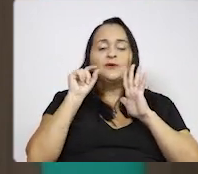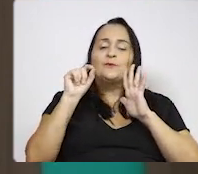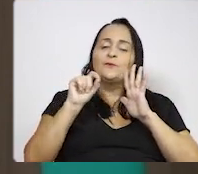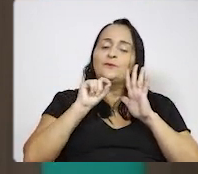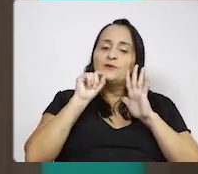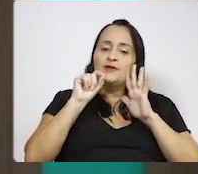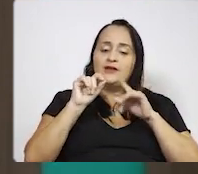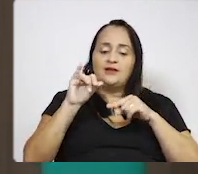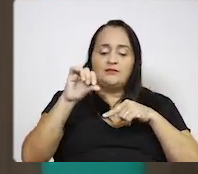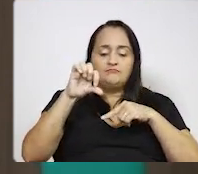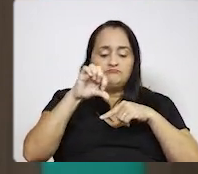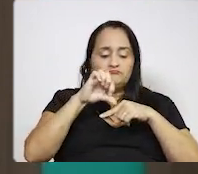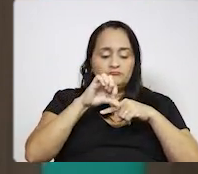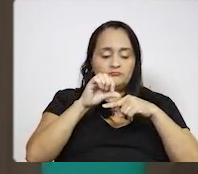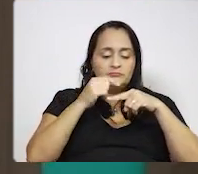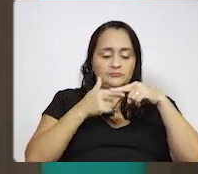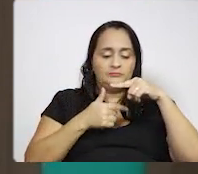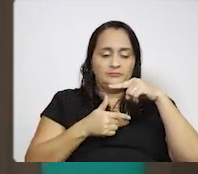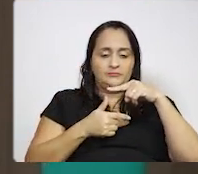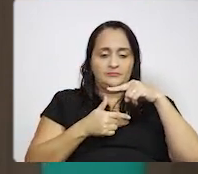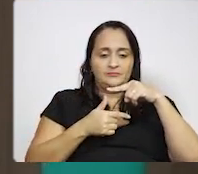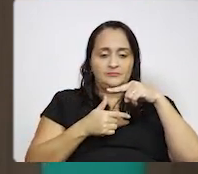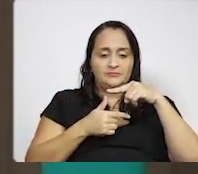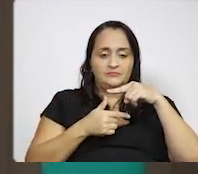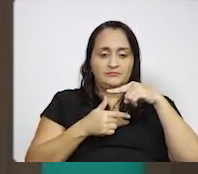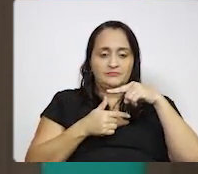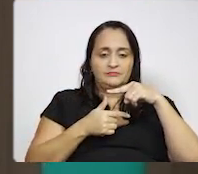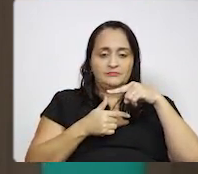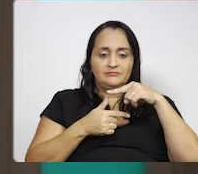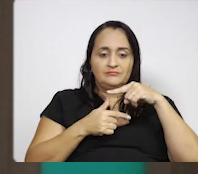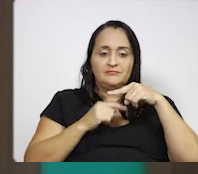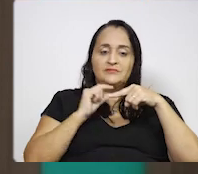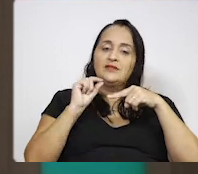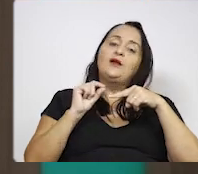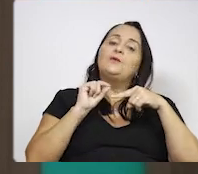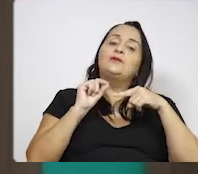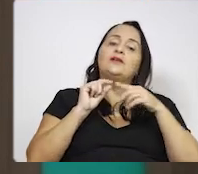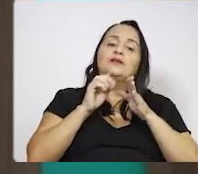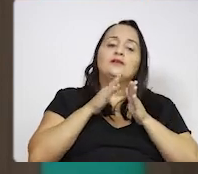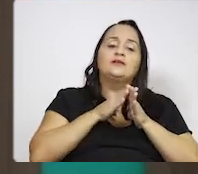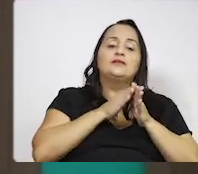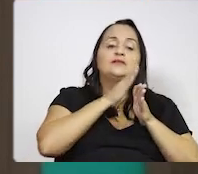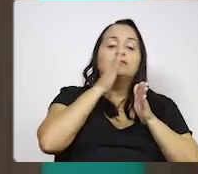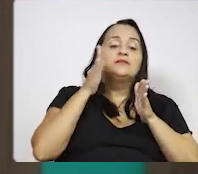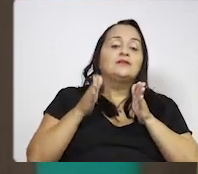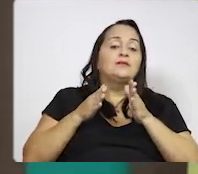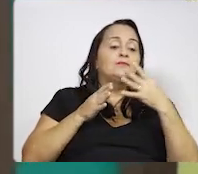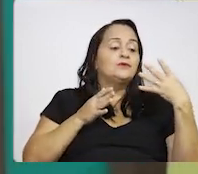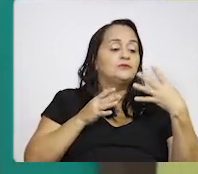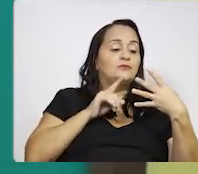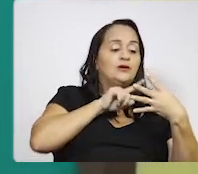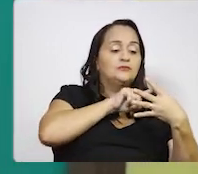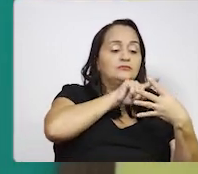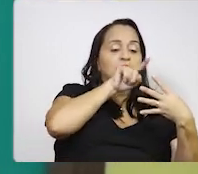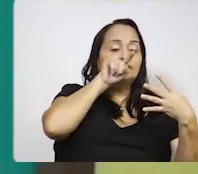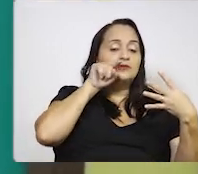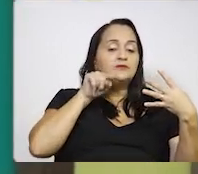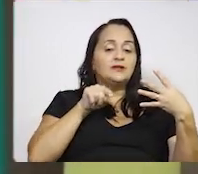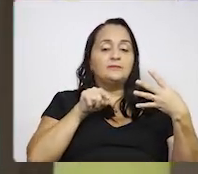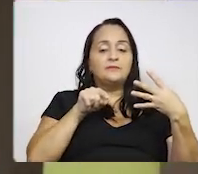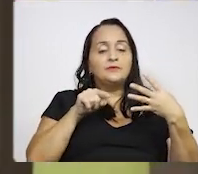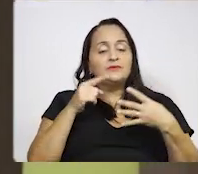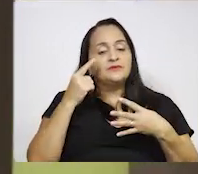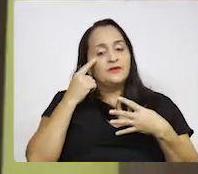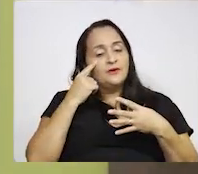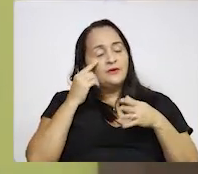minha fração, 9 meios, ela vai estar depois do 4. Então, como o